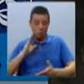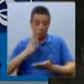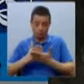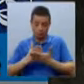mês